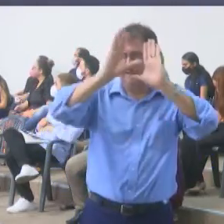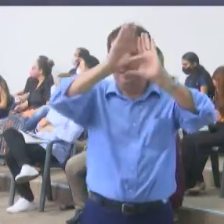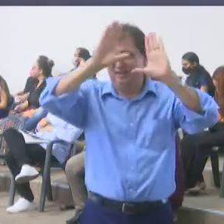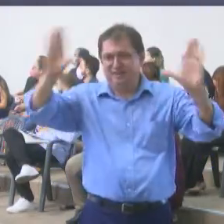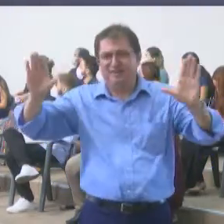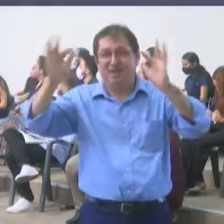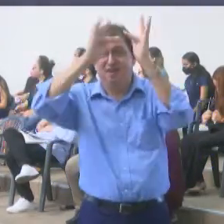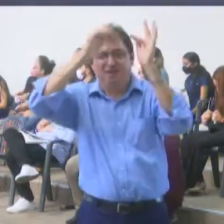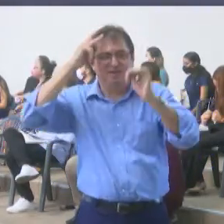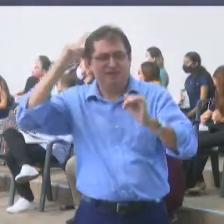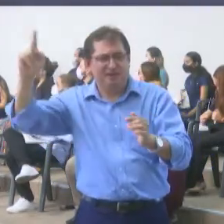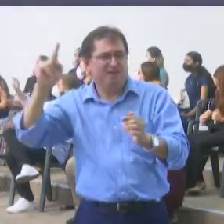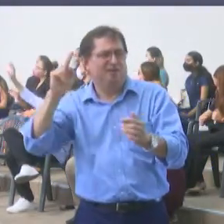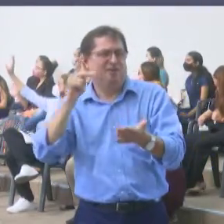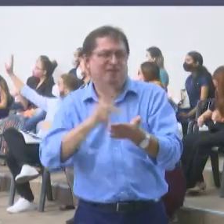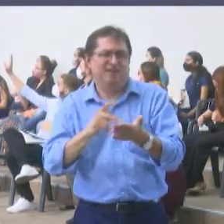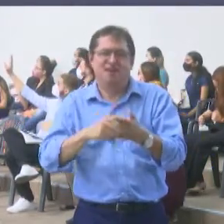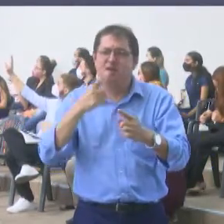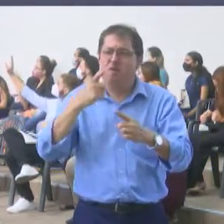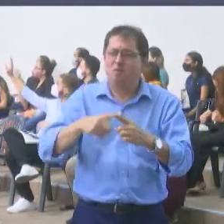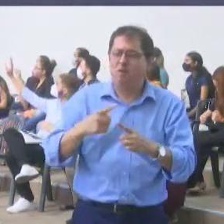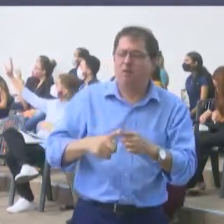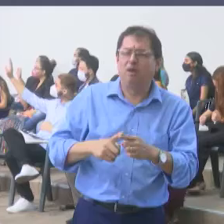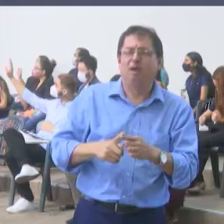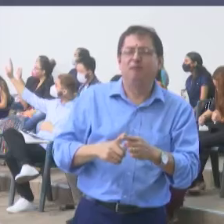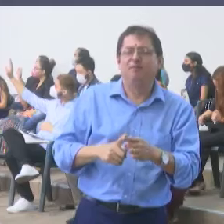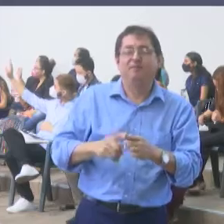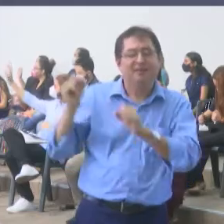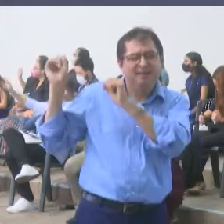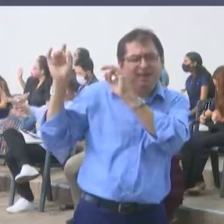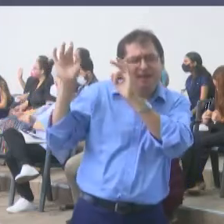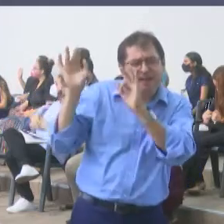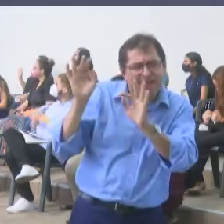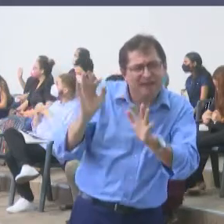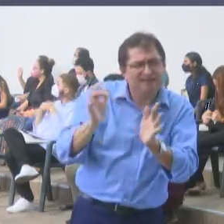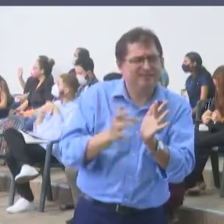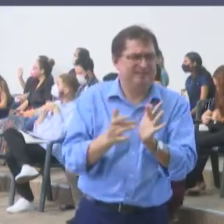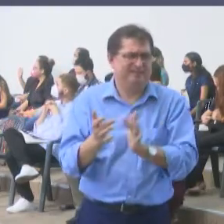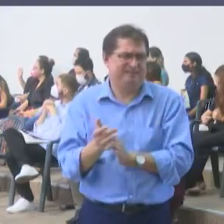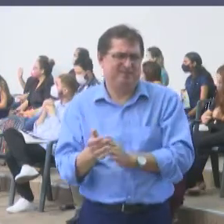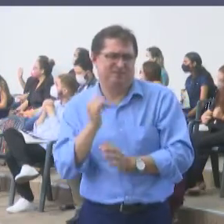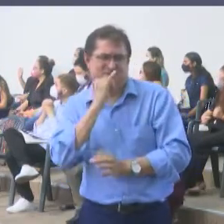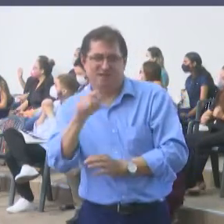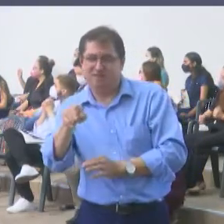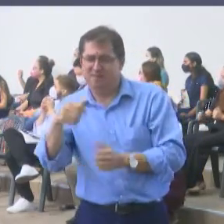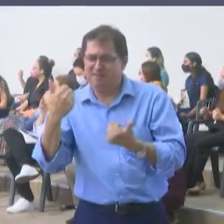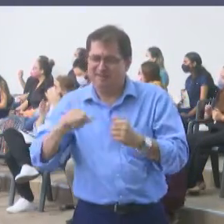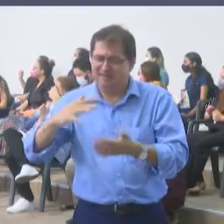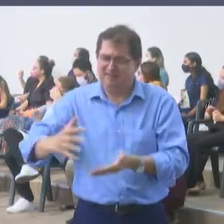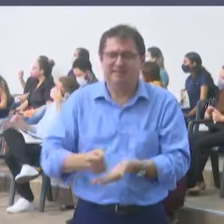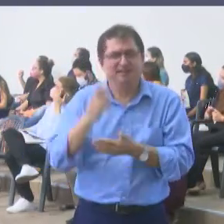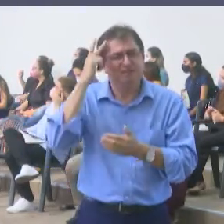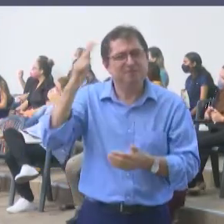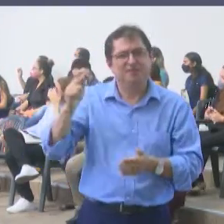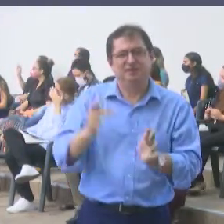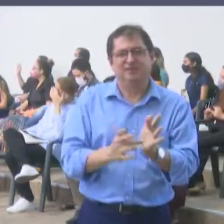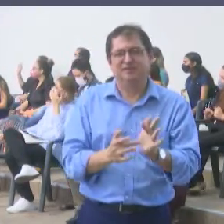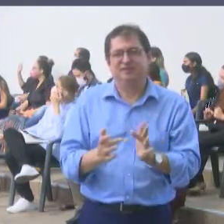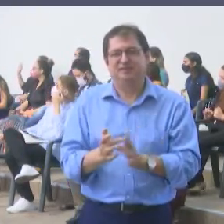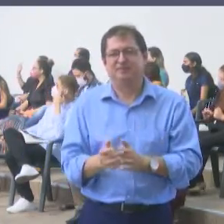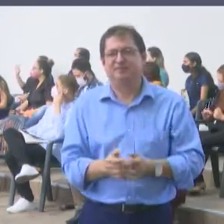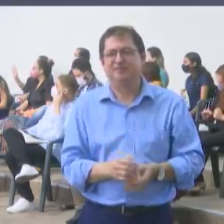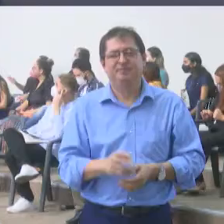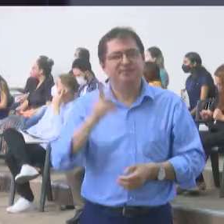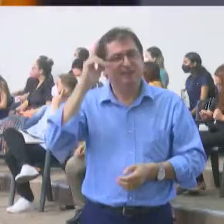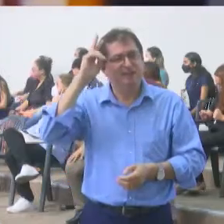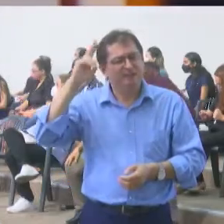pessoas, eu resgato pessoas que não merecem, que nunca deveriam estar aqui. E esse é o grande exemplo que nós vemos aqui nessa história, a história de